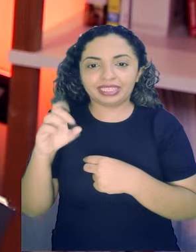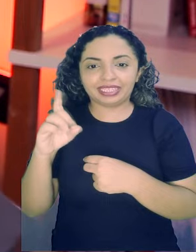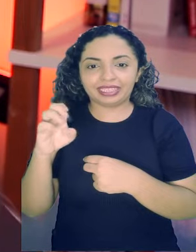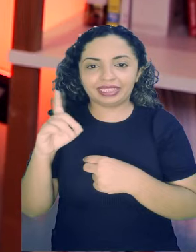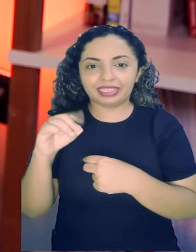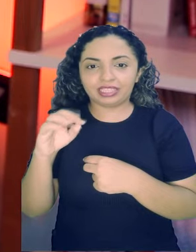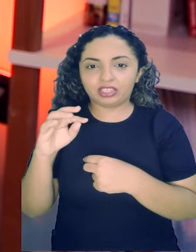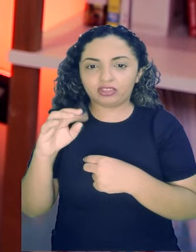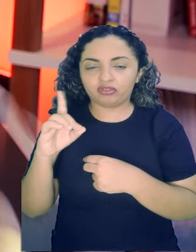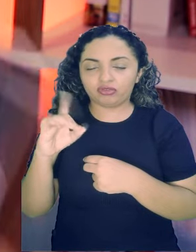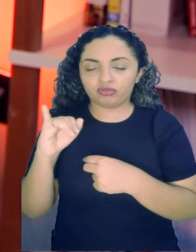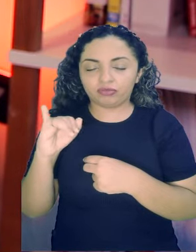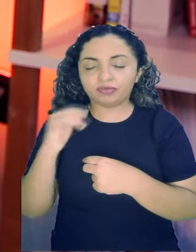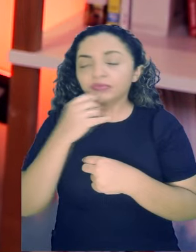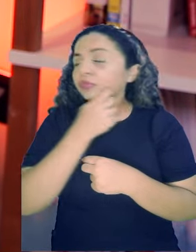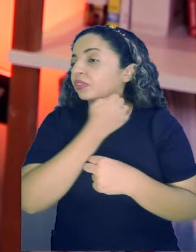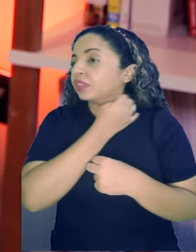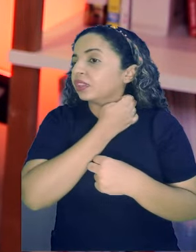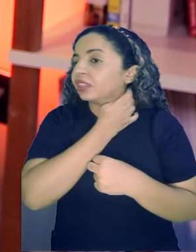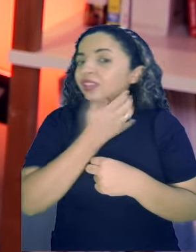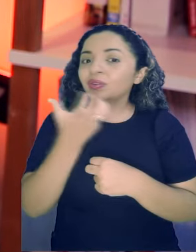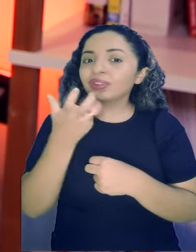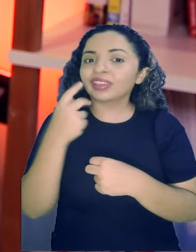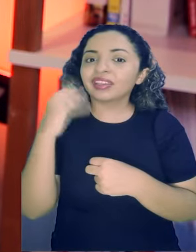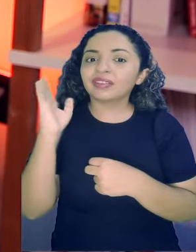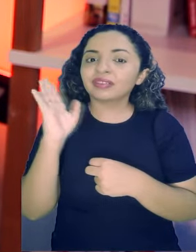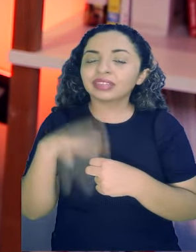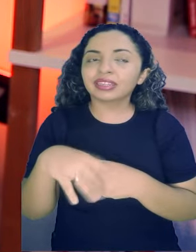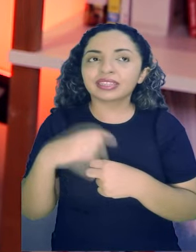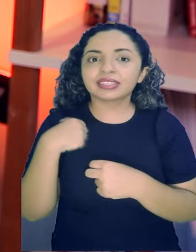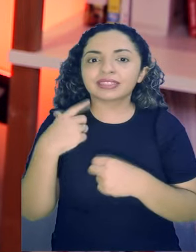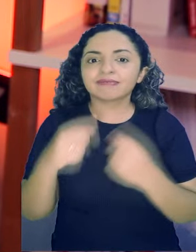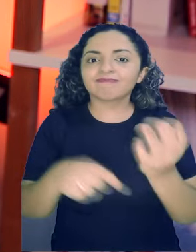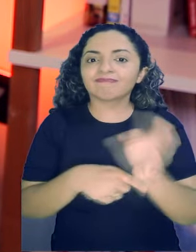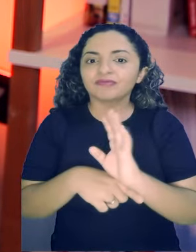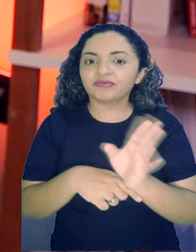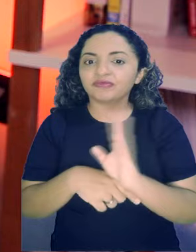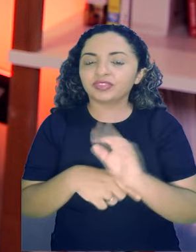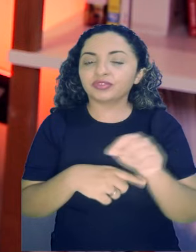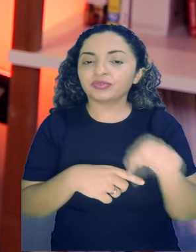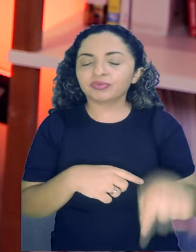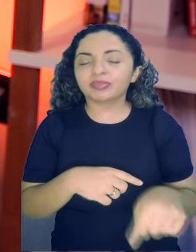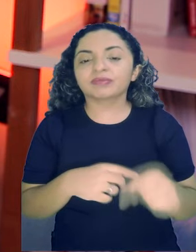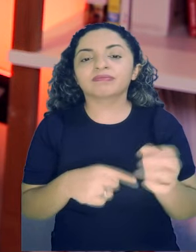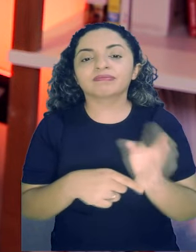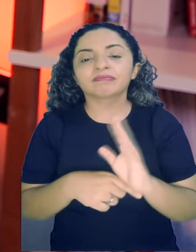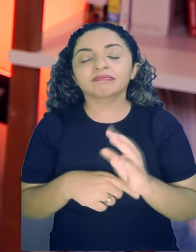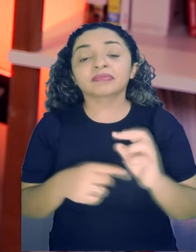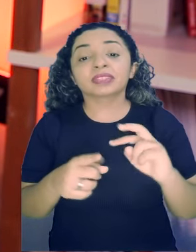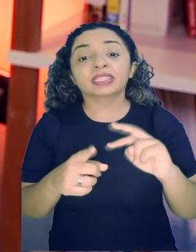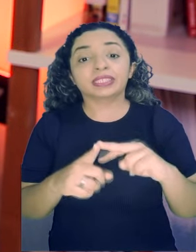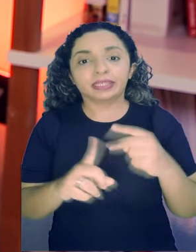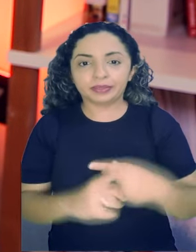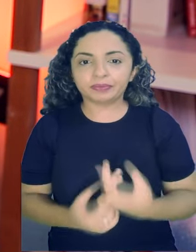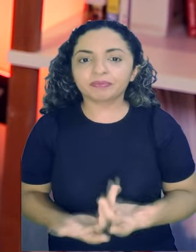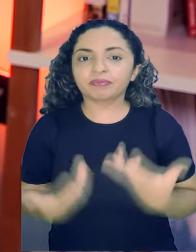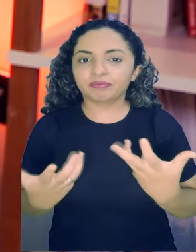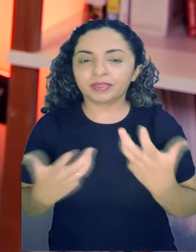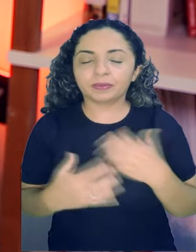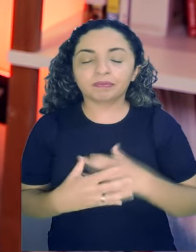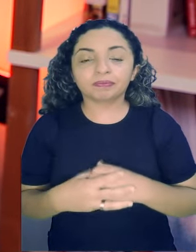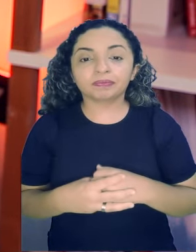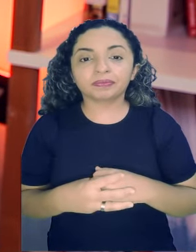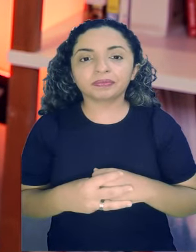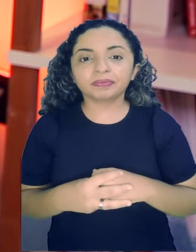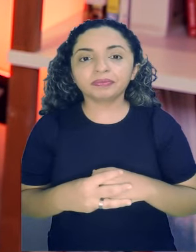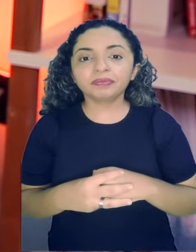está comentando sobre esse livro. Eu quero trazer em breve, muito em breve, uma resenha dele aqui no canal. Aí um outro livro que eu li